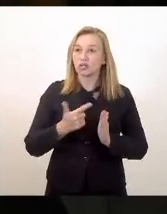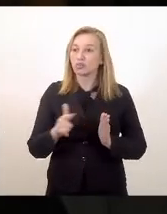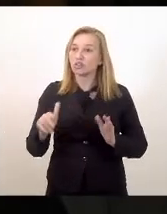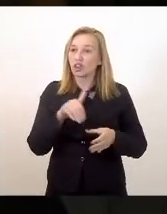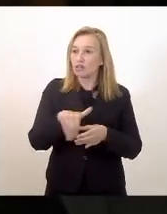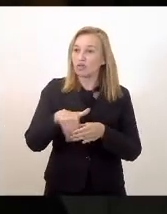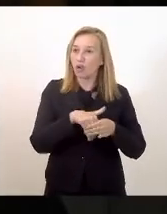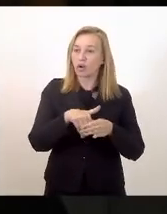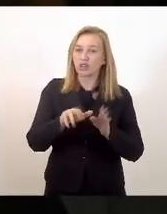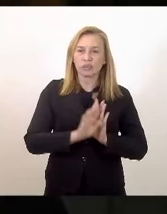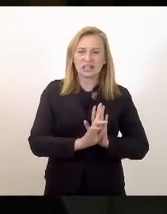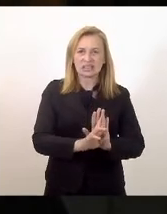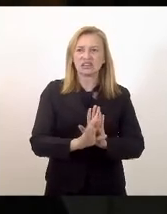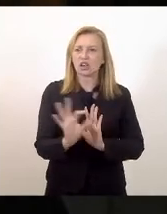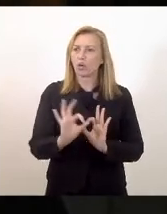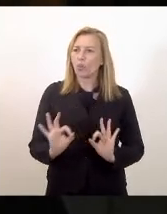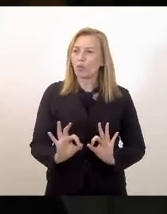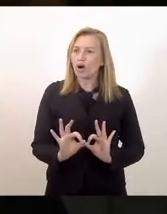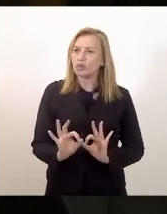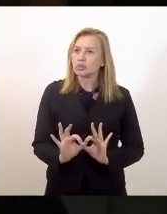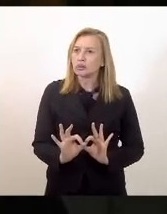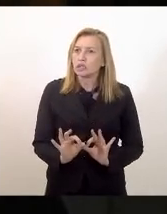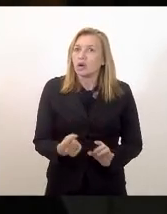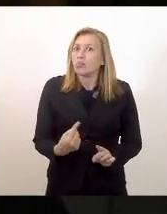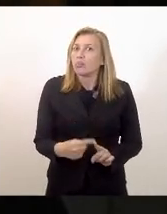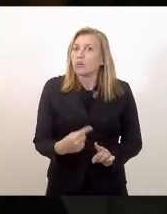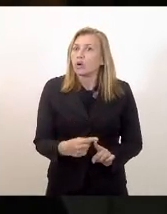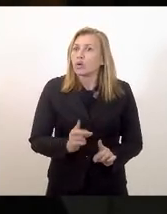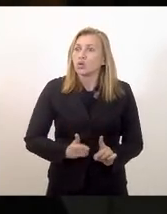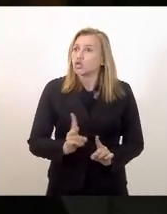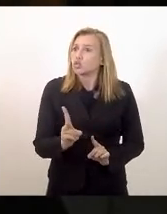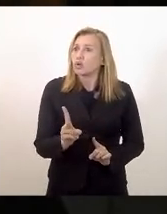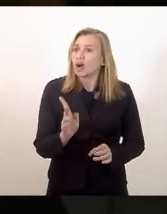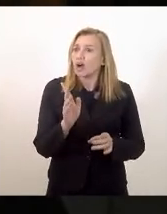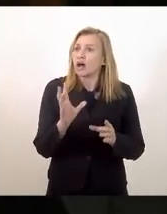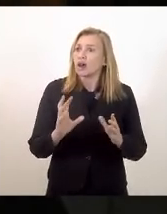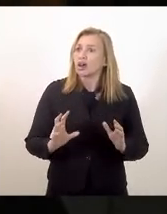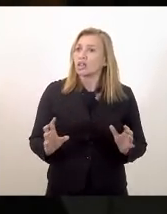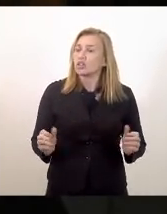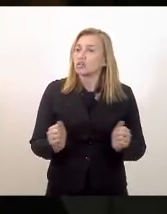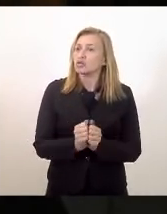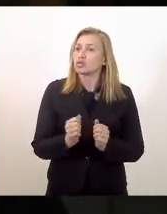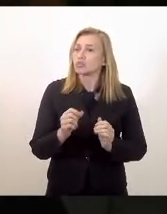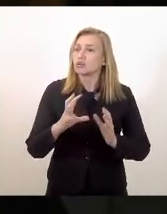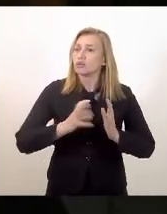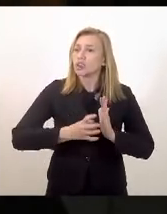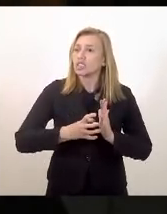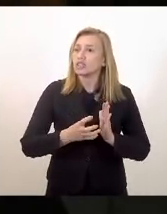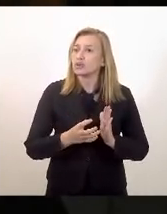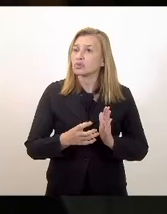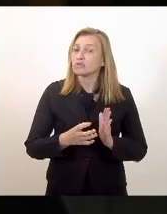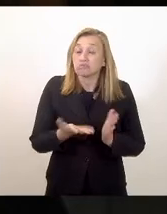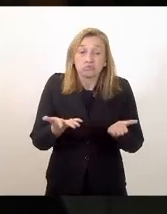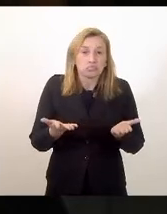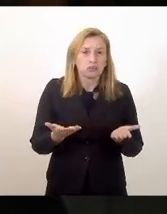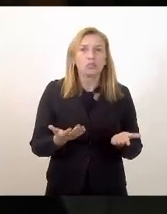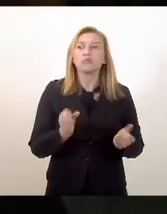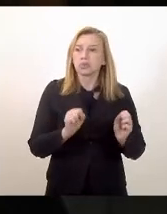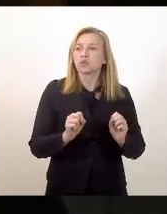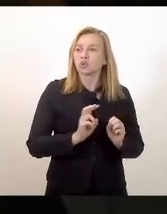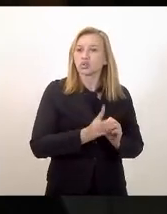têm representatividade, por que devem continuar como partidos? Né? Podem continuar como outros movimentos,